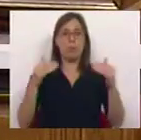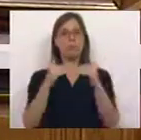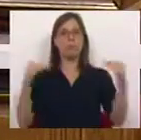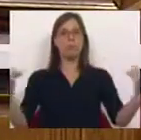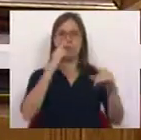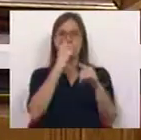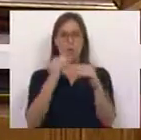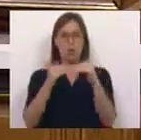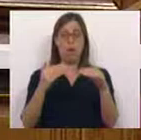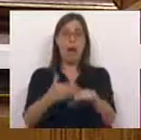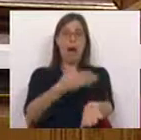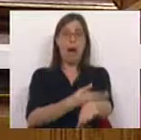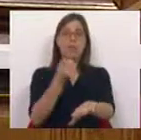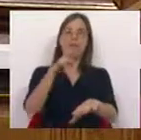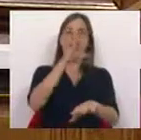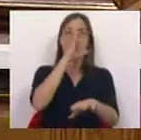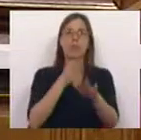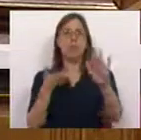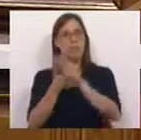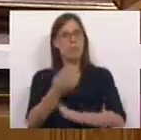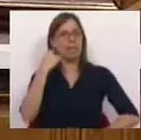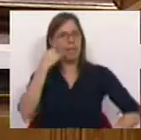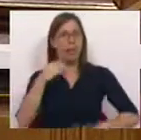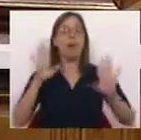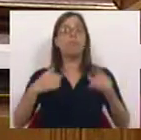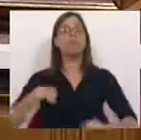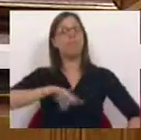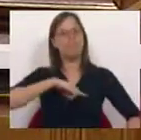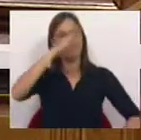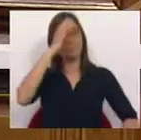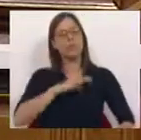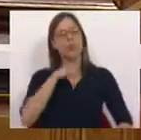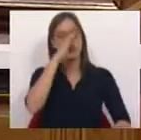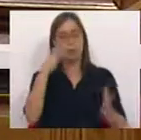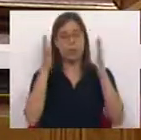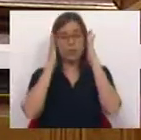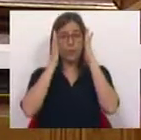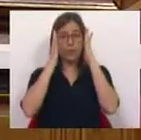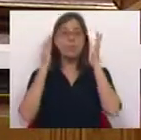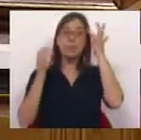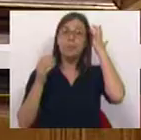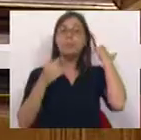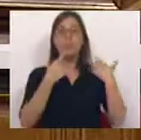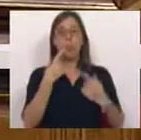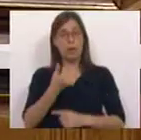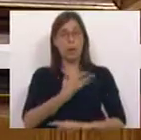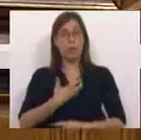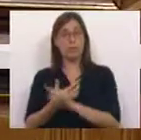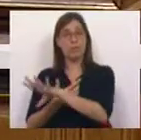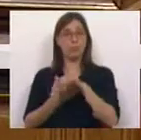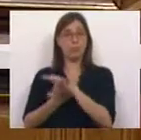ao nível que estavam antes do anterior Governo entrar em cena. E nós sabemos, Sr. Ministro, nós sabemos que o recurso abusivo às